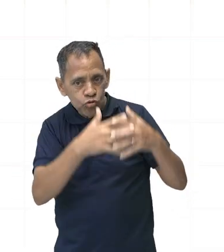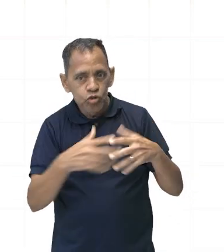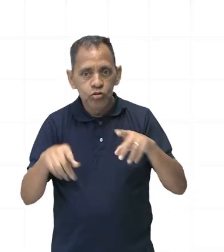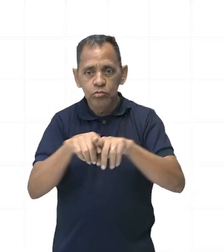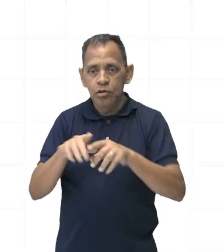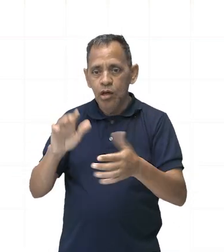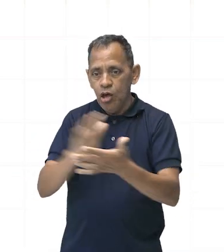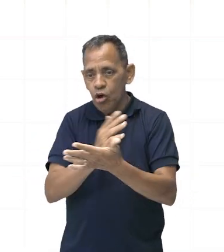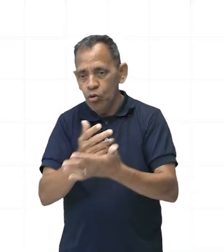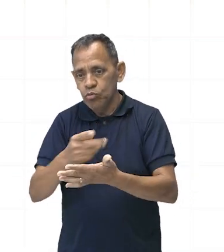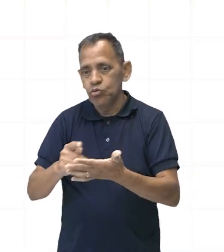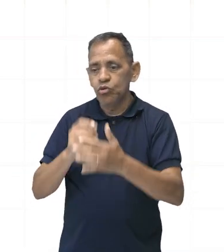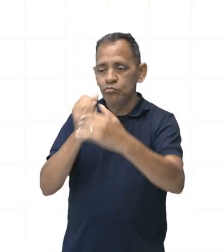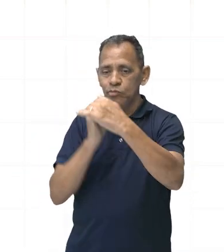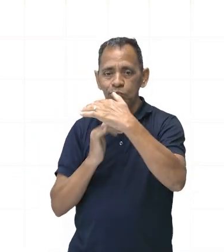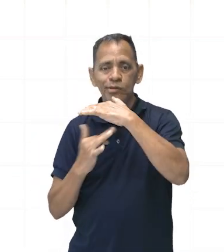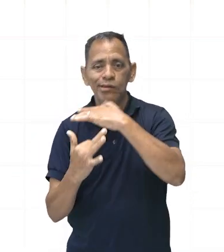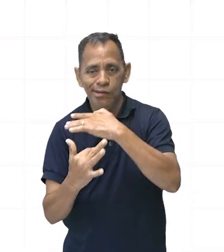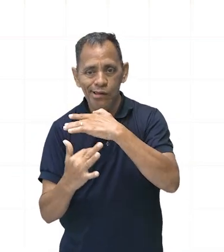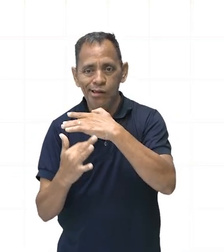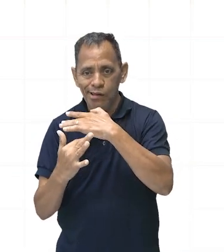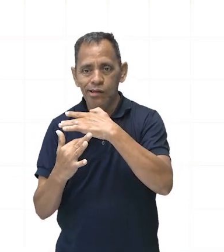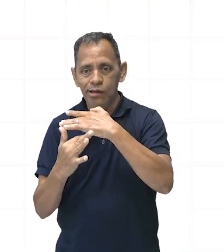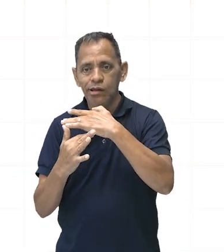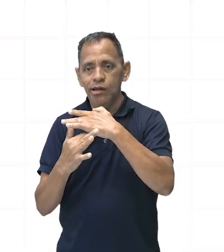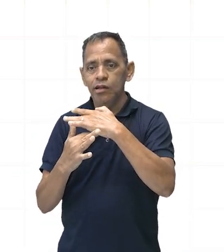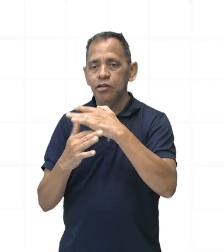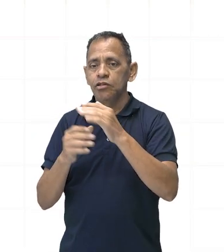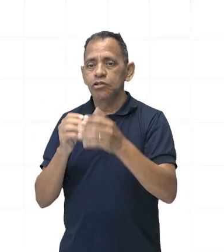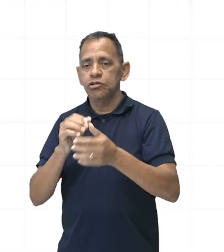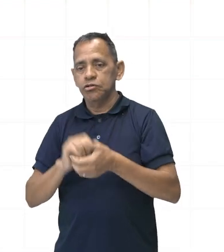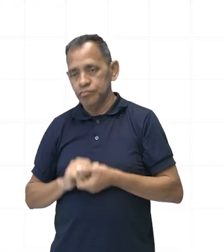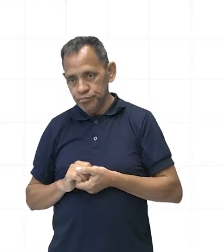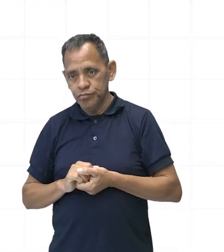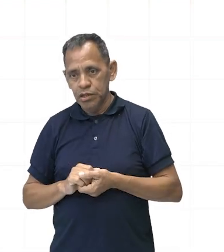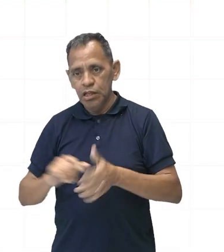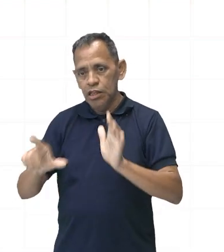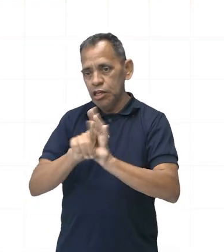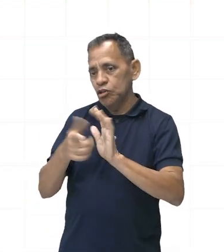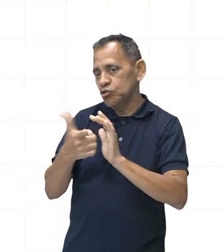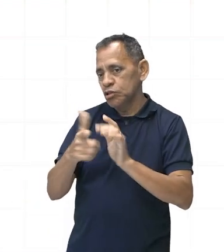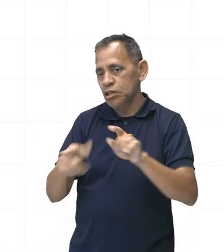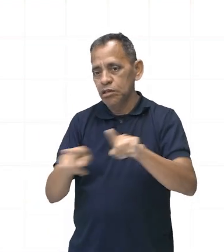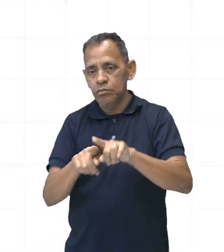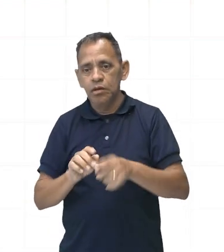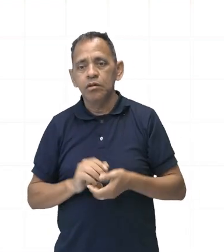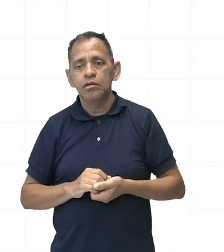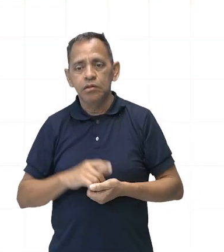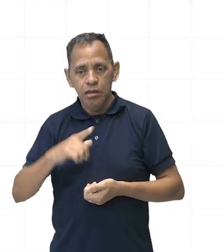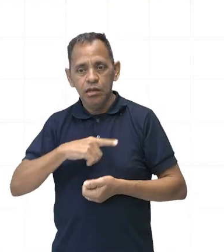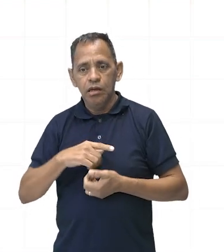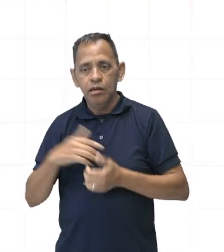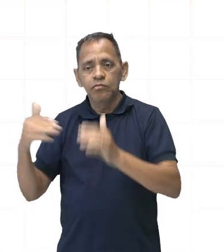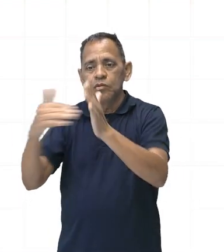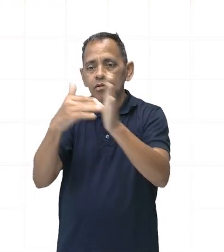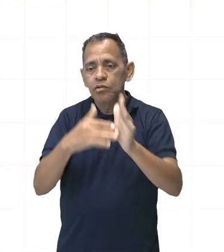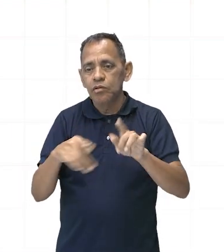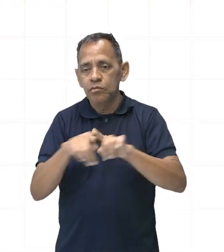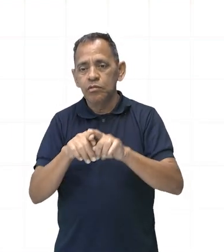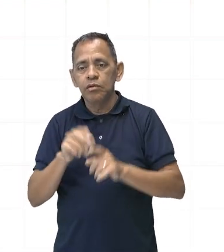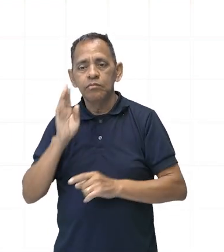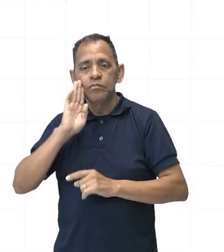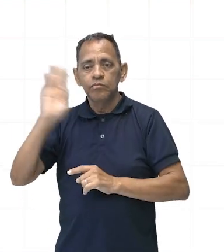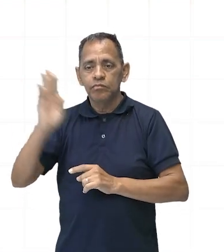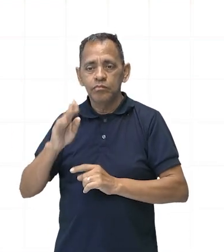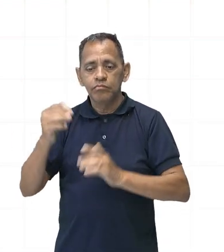tornando imigrantes ilegais, né? Que têm enfrentado aí duras resistências. Agora, quais serão os principais motivos